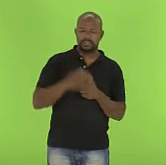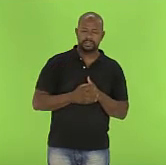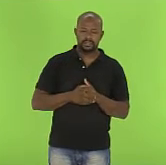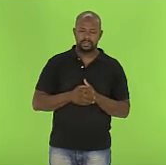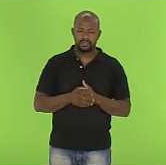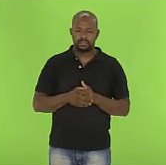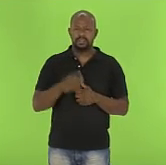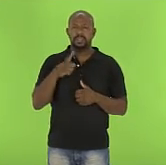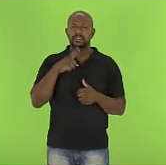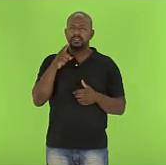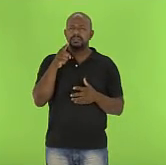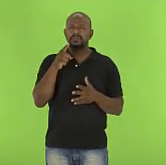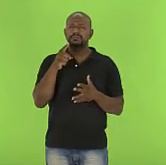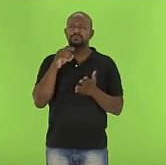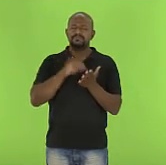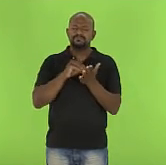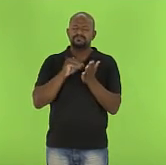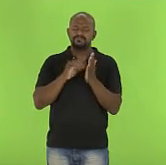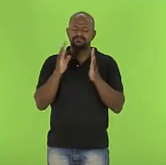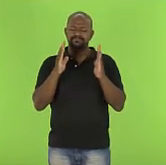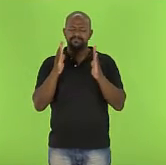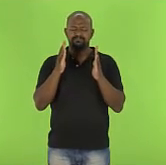importante. Existe um gap